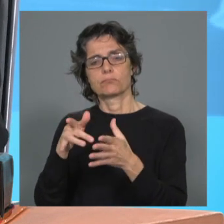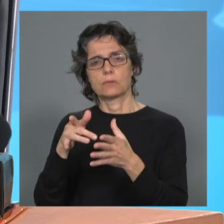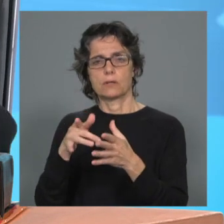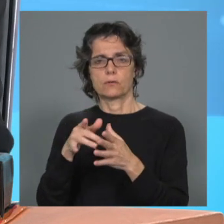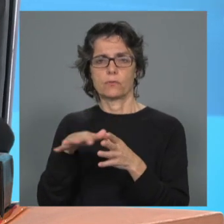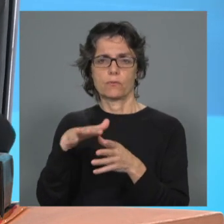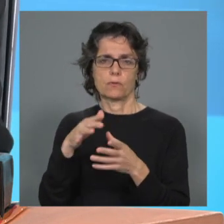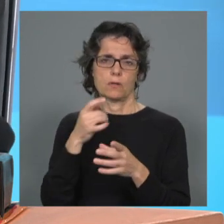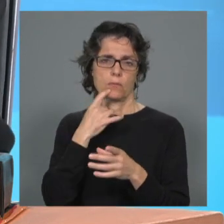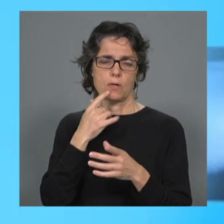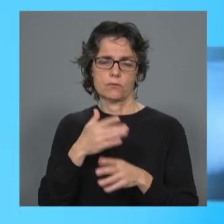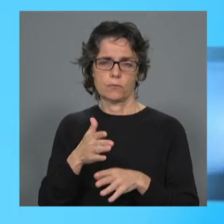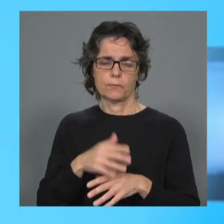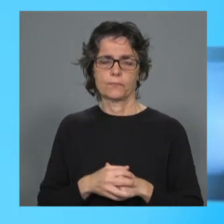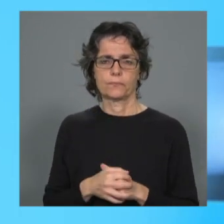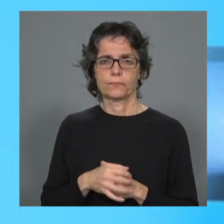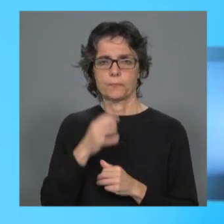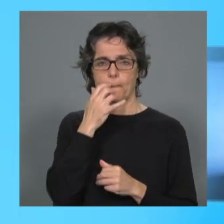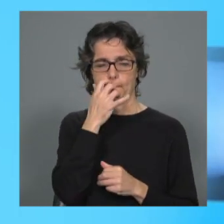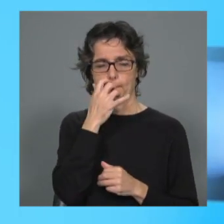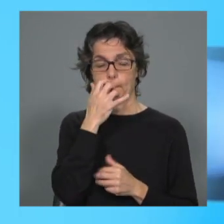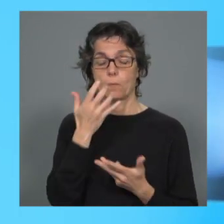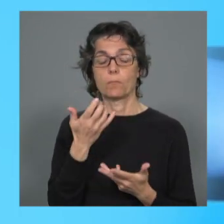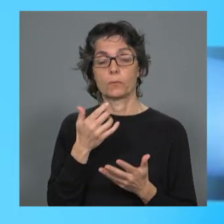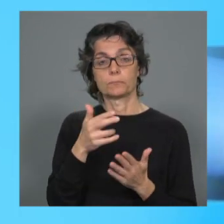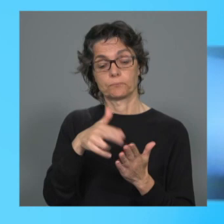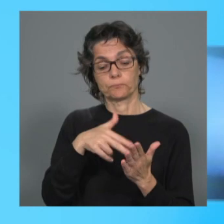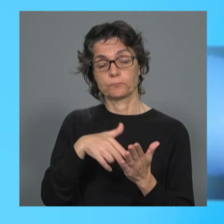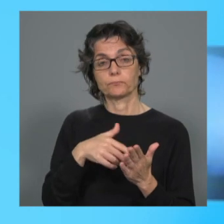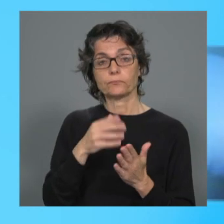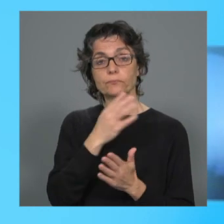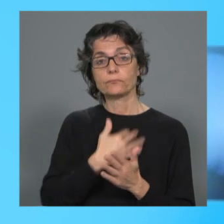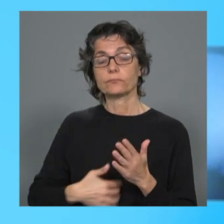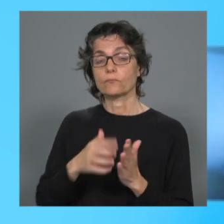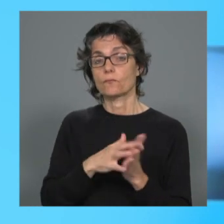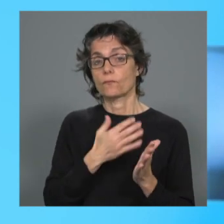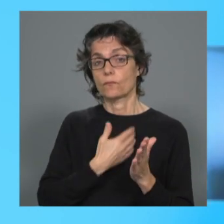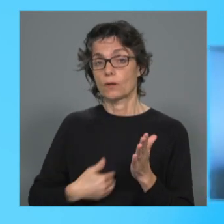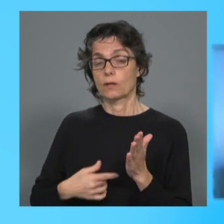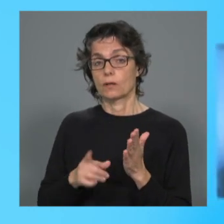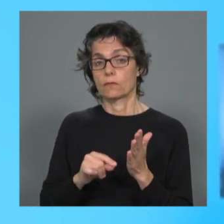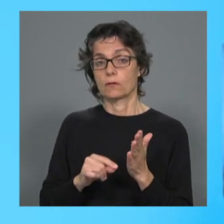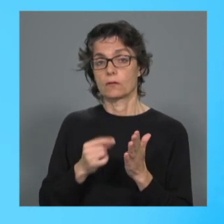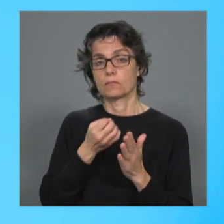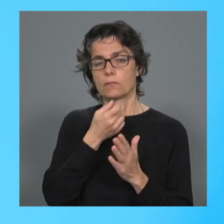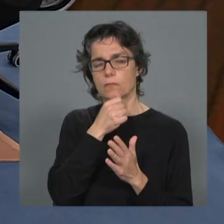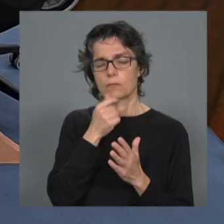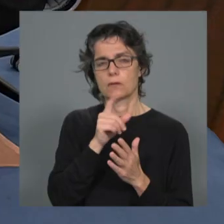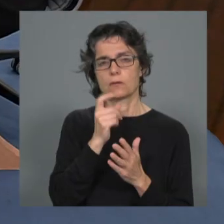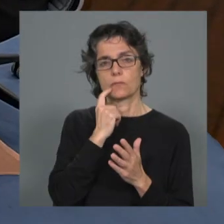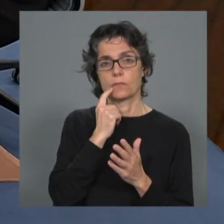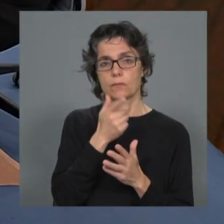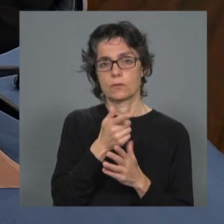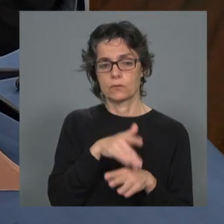E olhando de facto para essa análise desde o Antigo Testamento, paixão e depois a narrativa pascal,